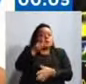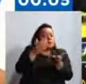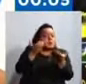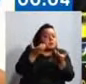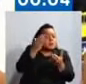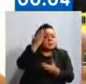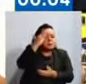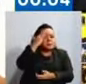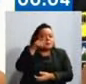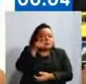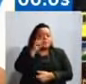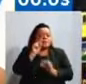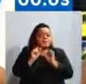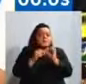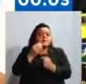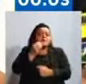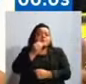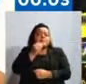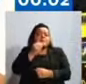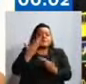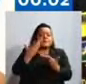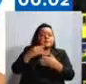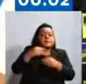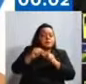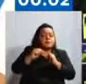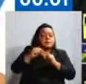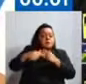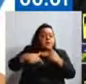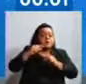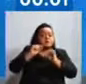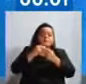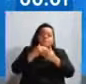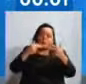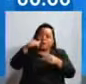você vai fazer para a geração de oportunidades de renda em Porto Velho?